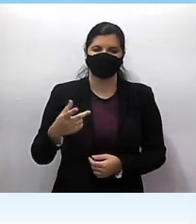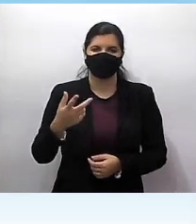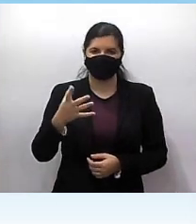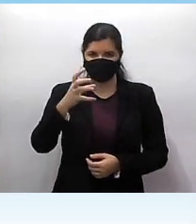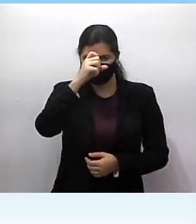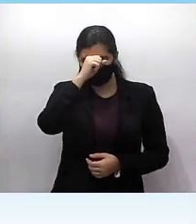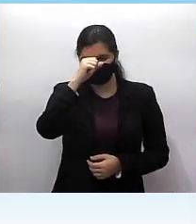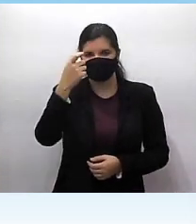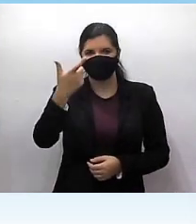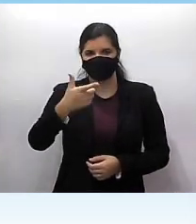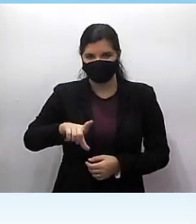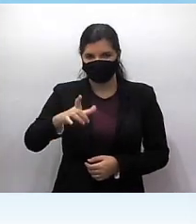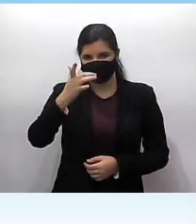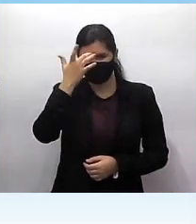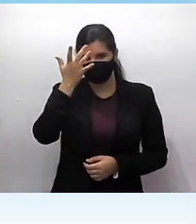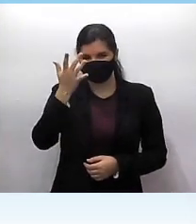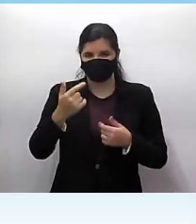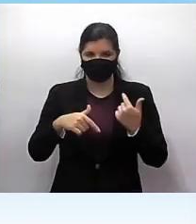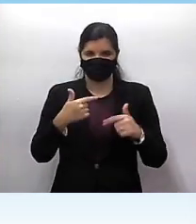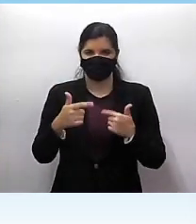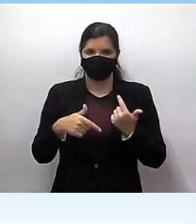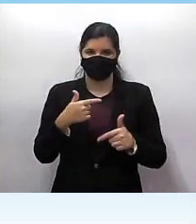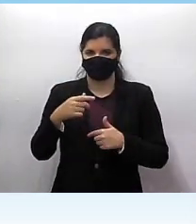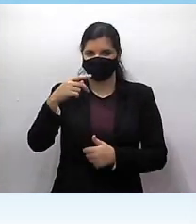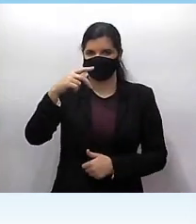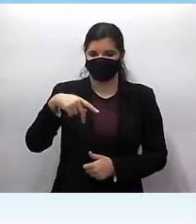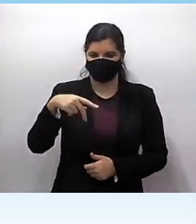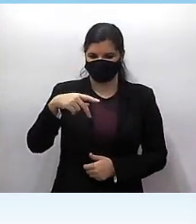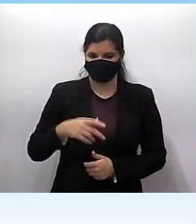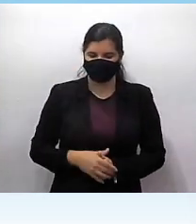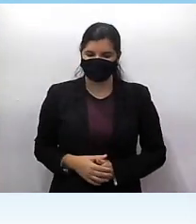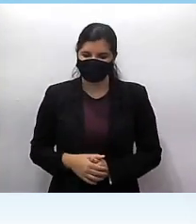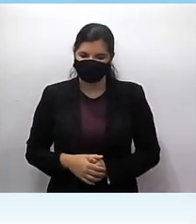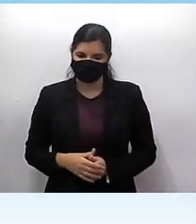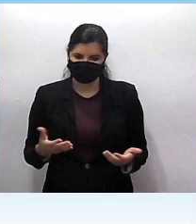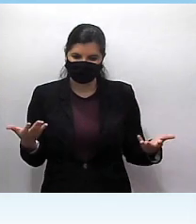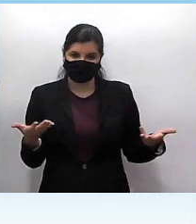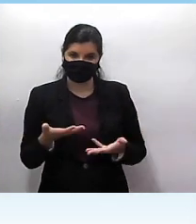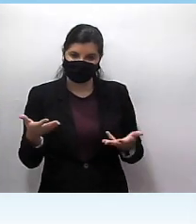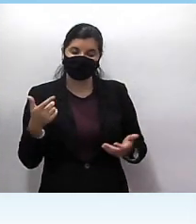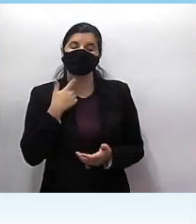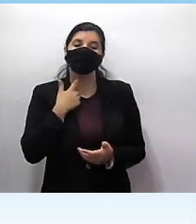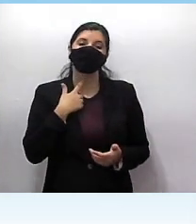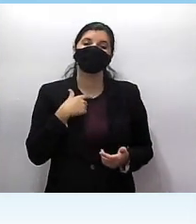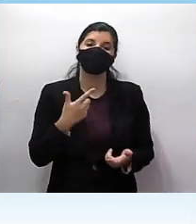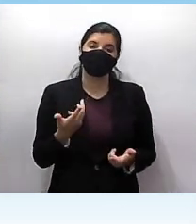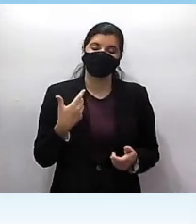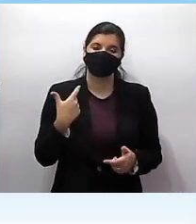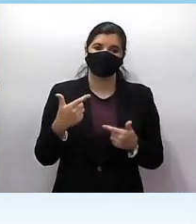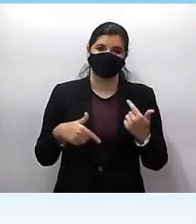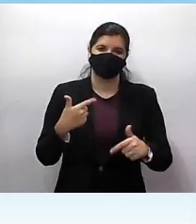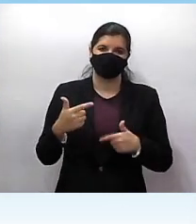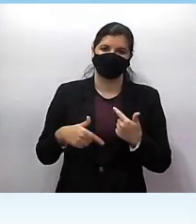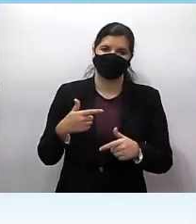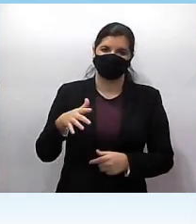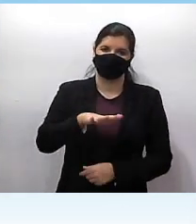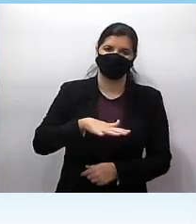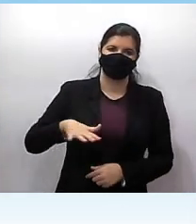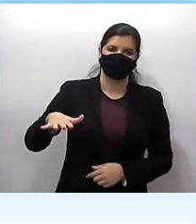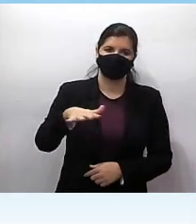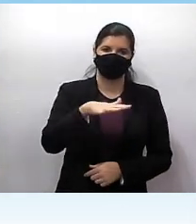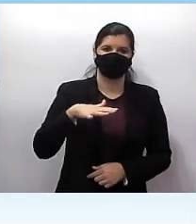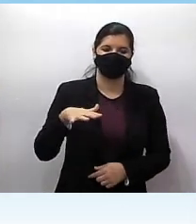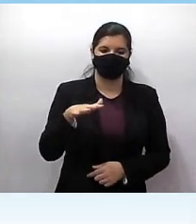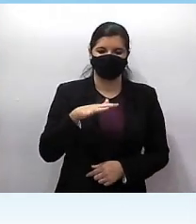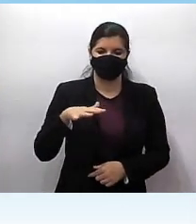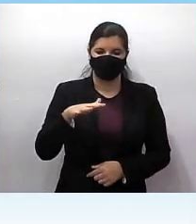ver como é fácil trabalhar com perímetro, tá bom? Agora, se eu quisesse trabalhar a área,